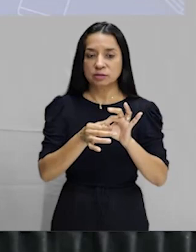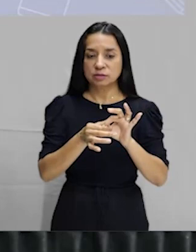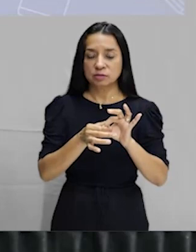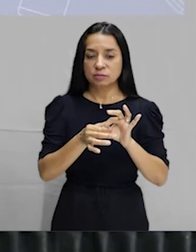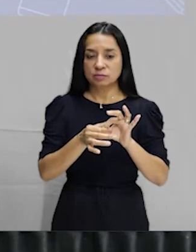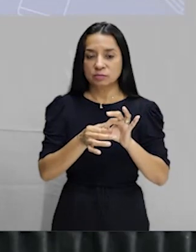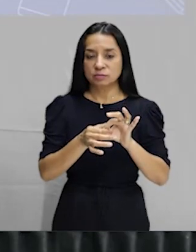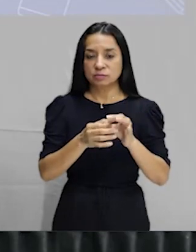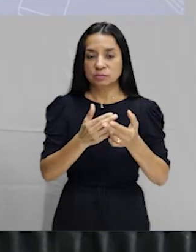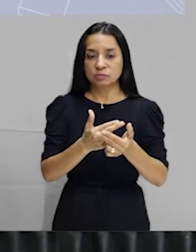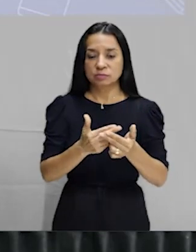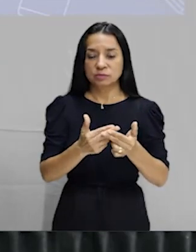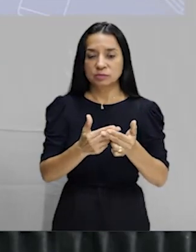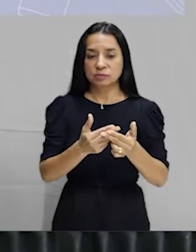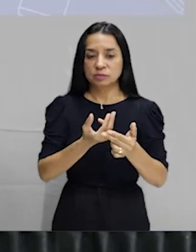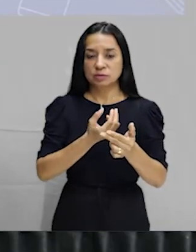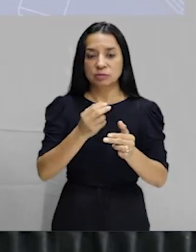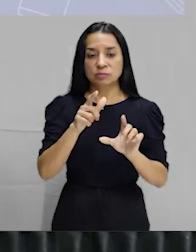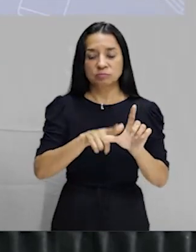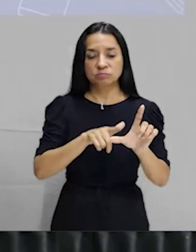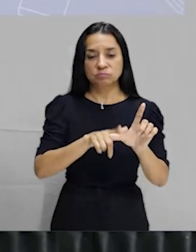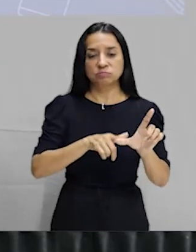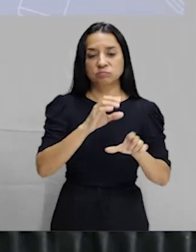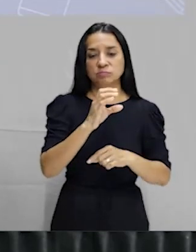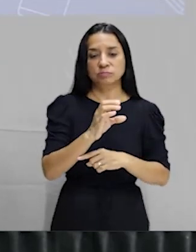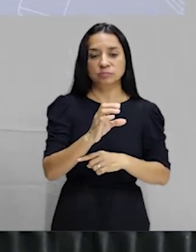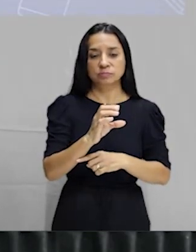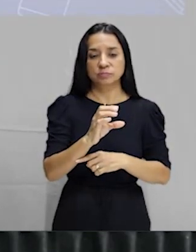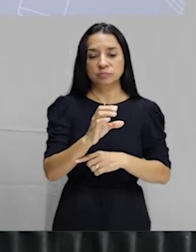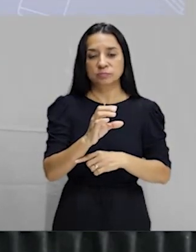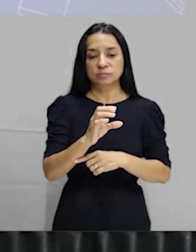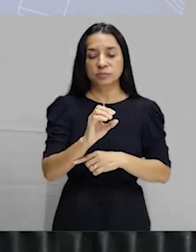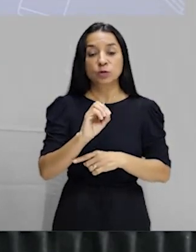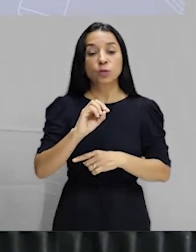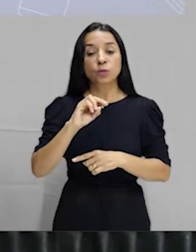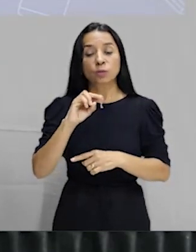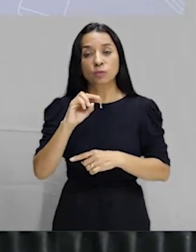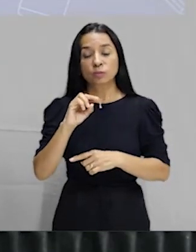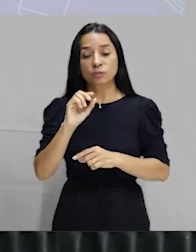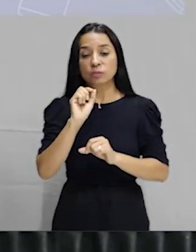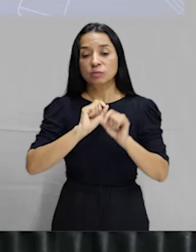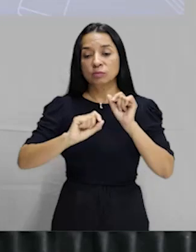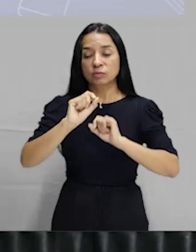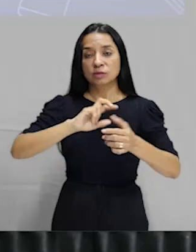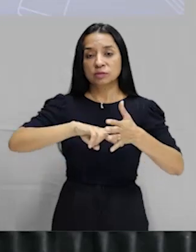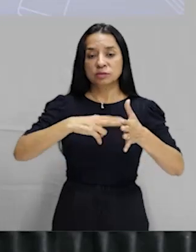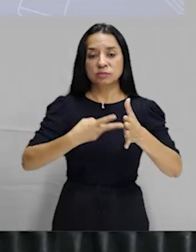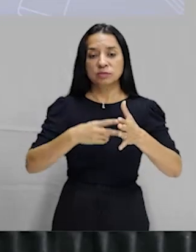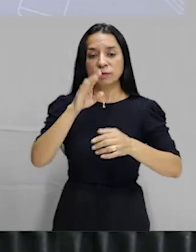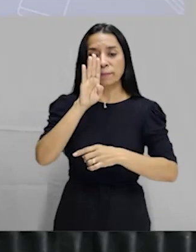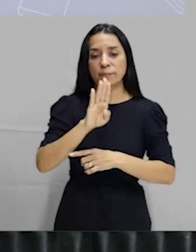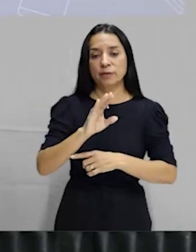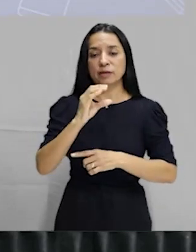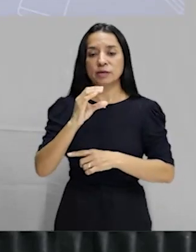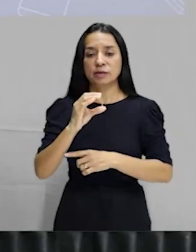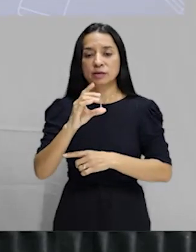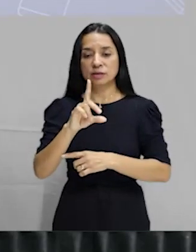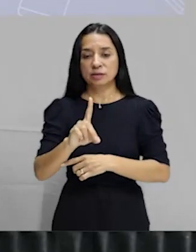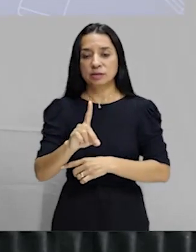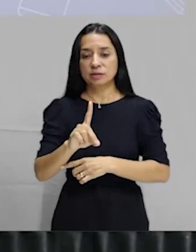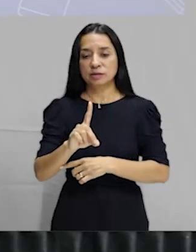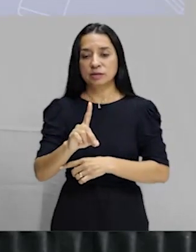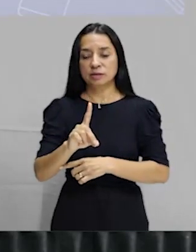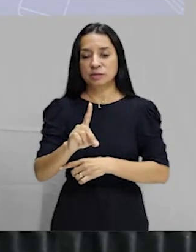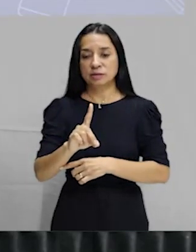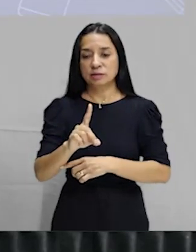interseção que é o elemento C, tá? E isso quer dizer o quê? Que o B e o D, eles não